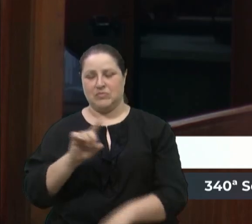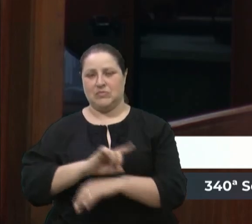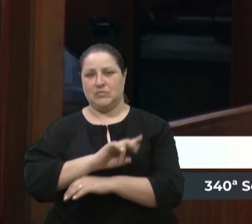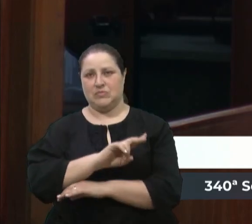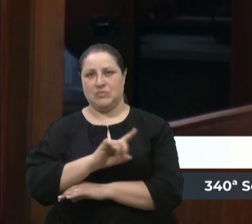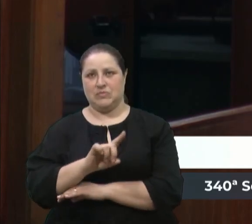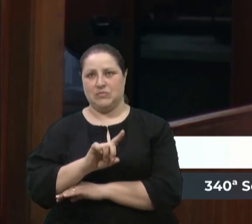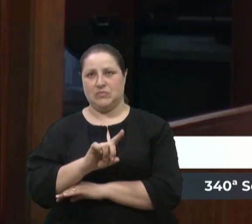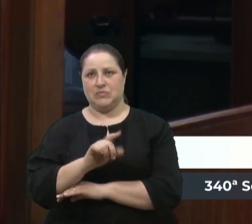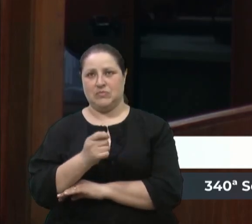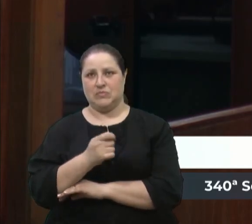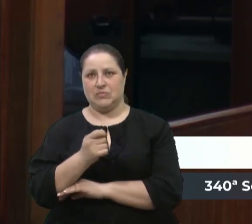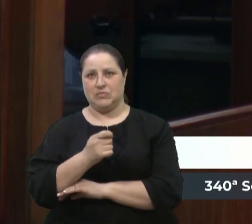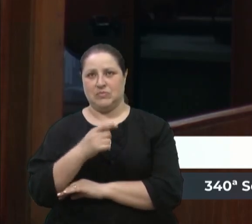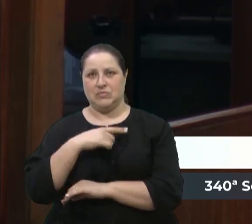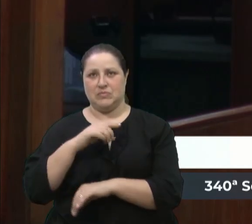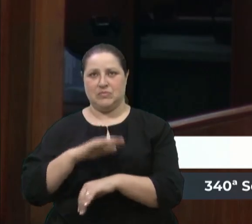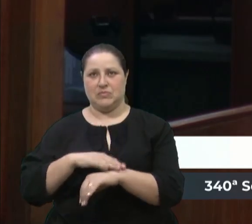duração,